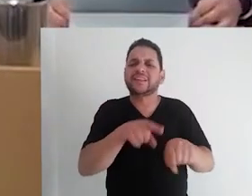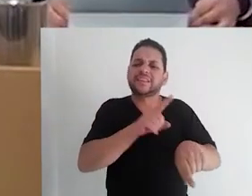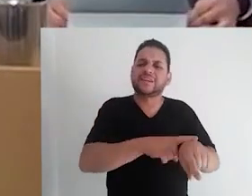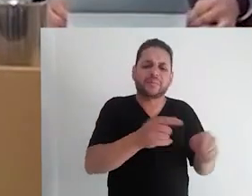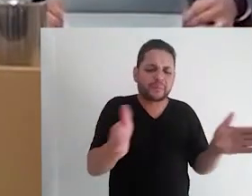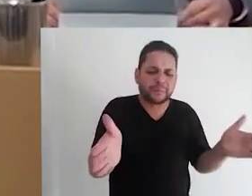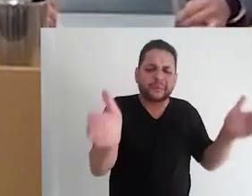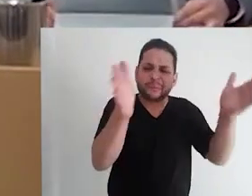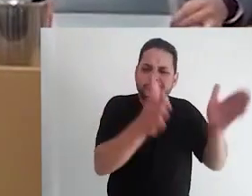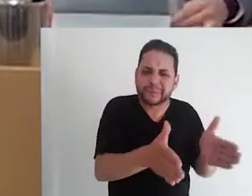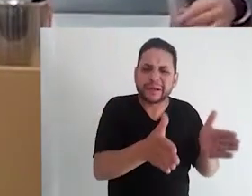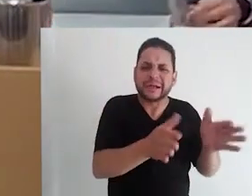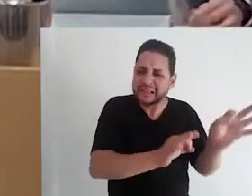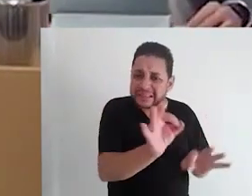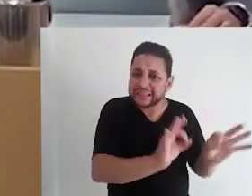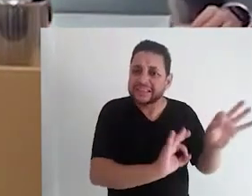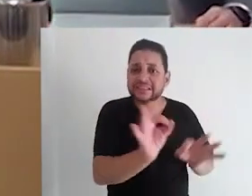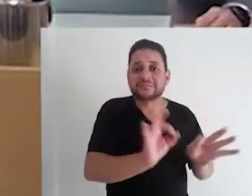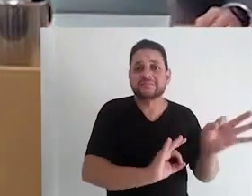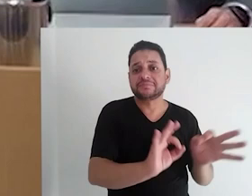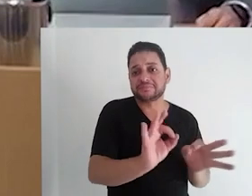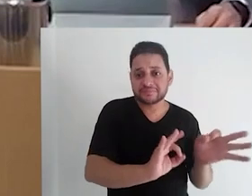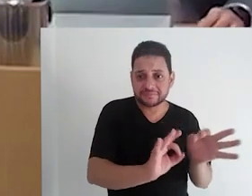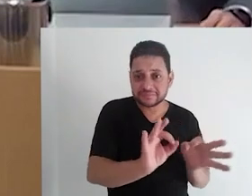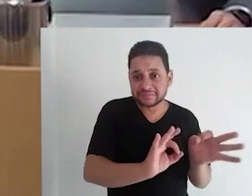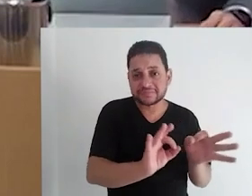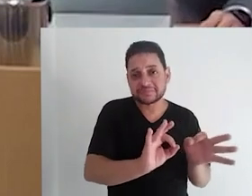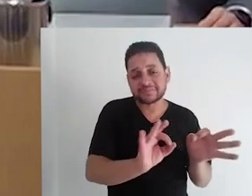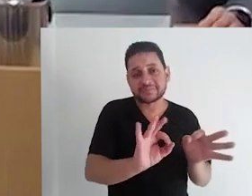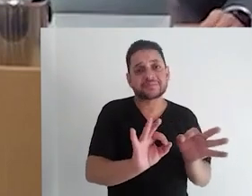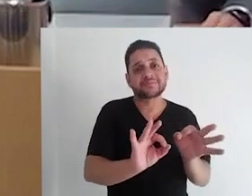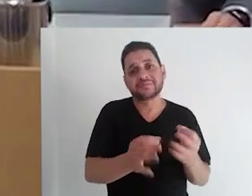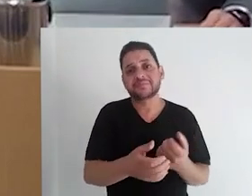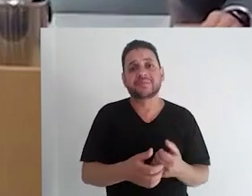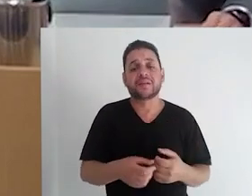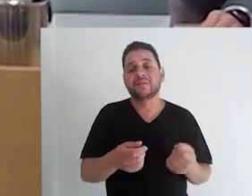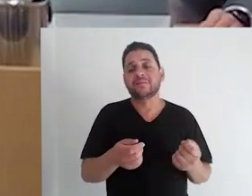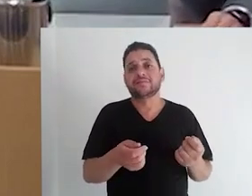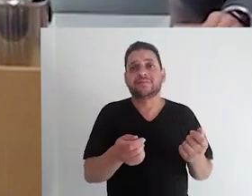nos prepararmos para, evidentemente, atender